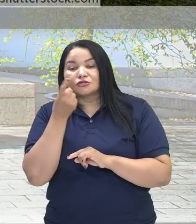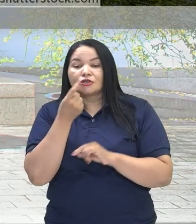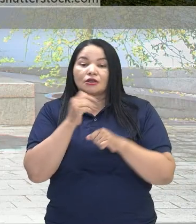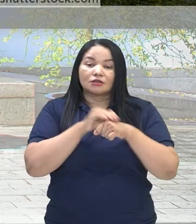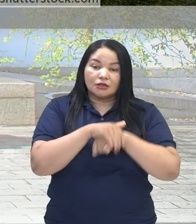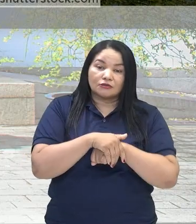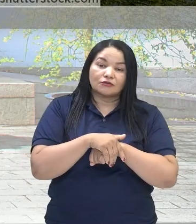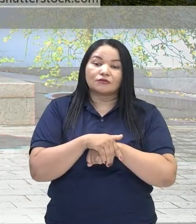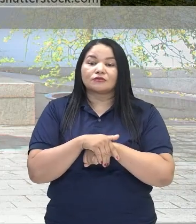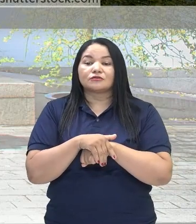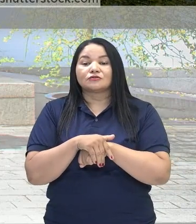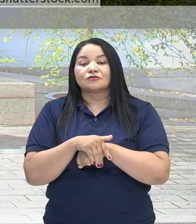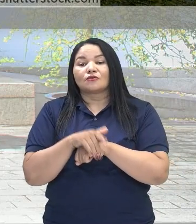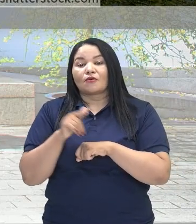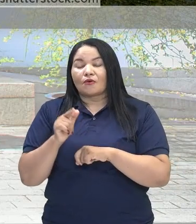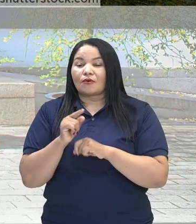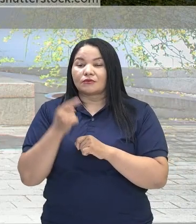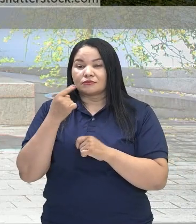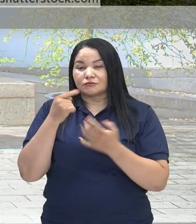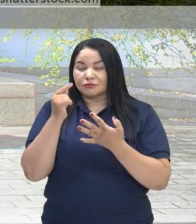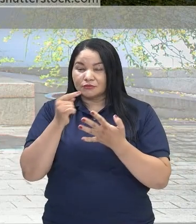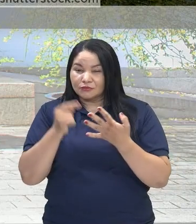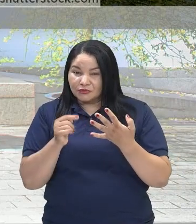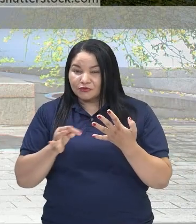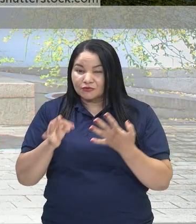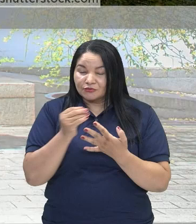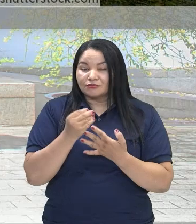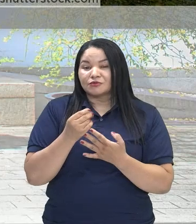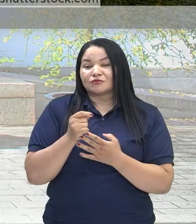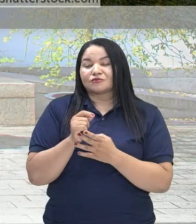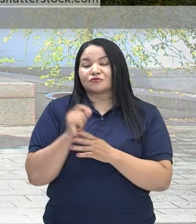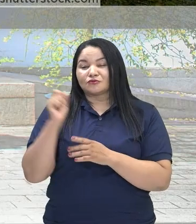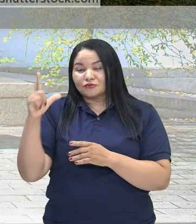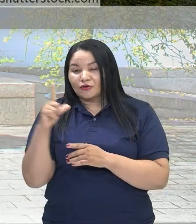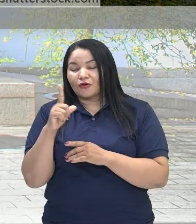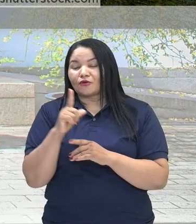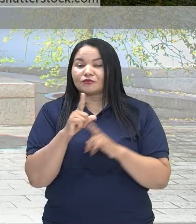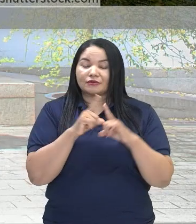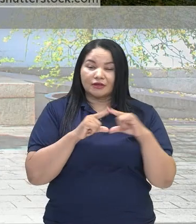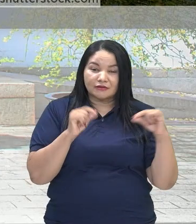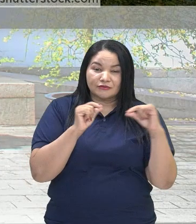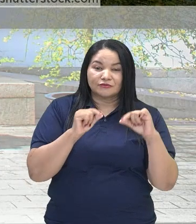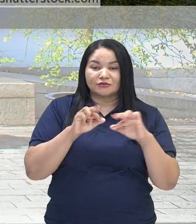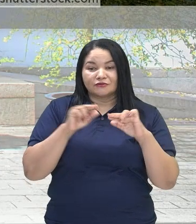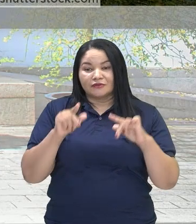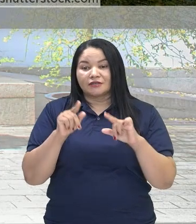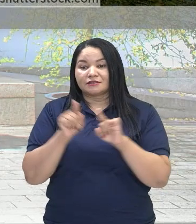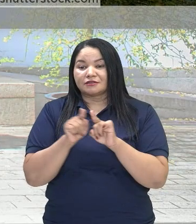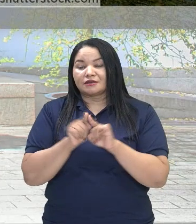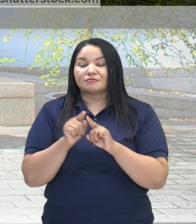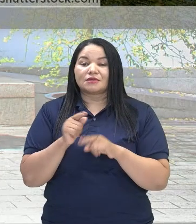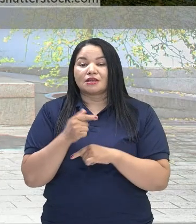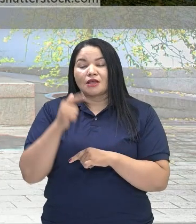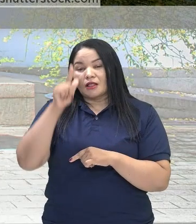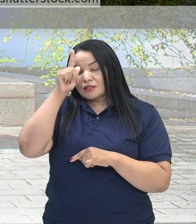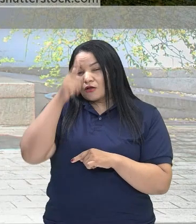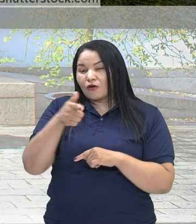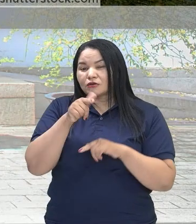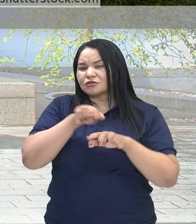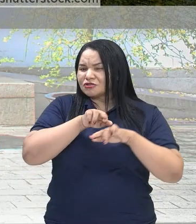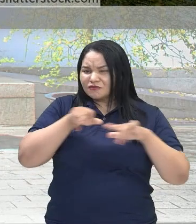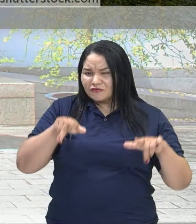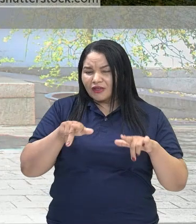do ativo, do passivo, do sol, da lua, tá? Então, da intuição, da lógica, dentre